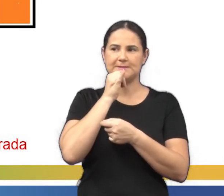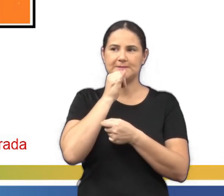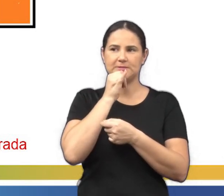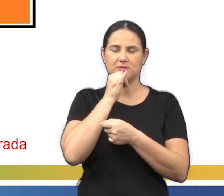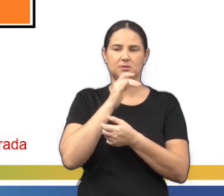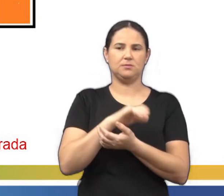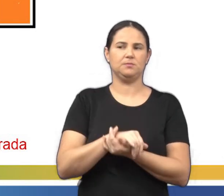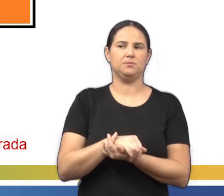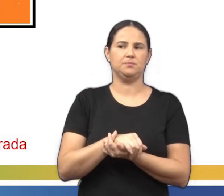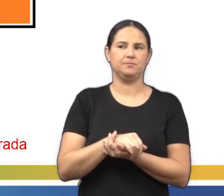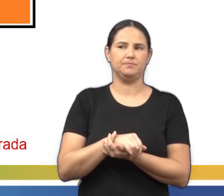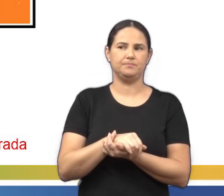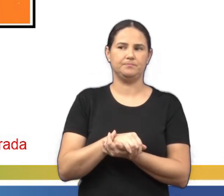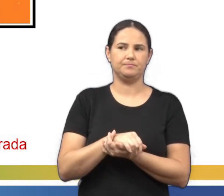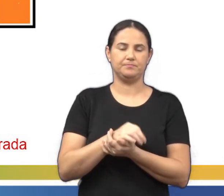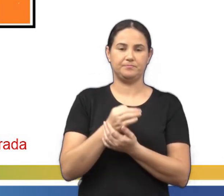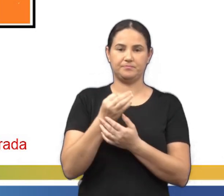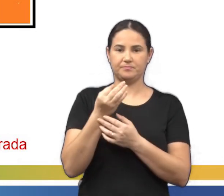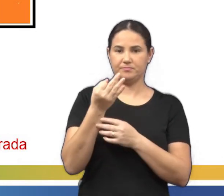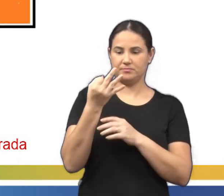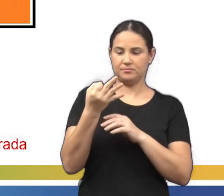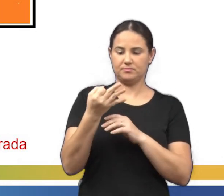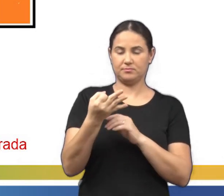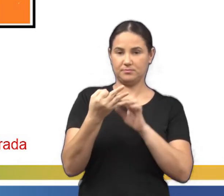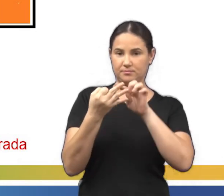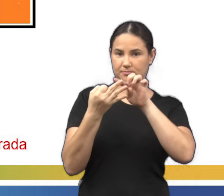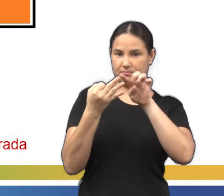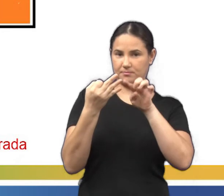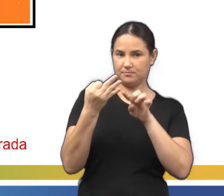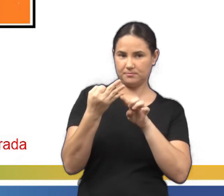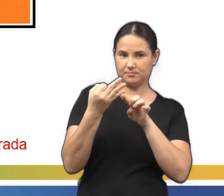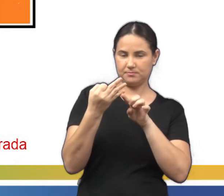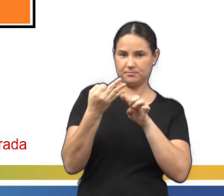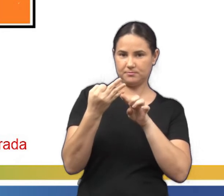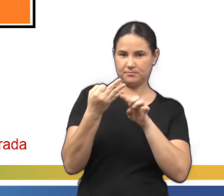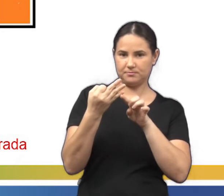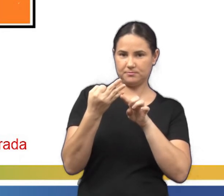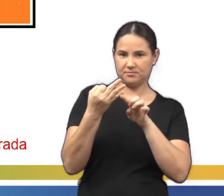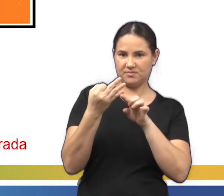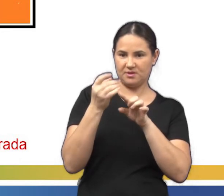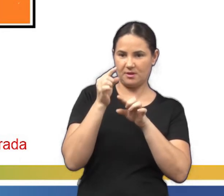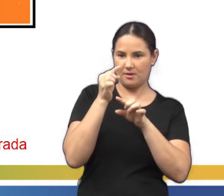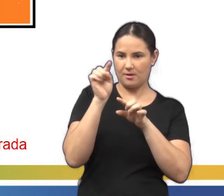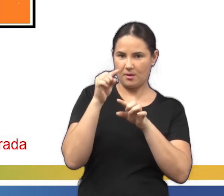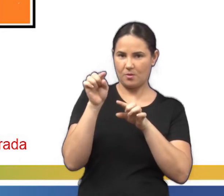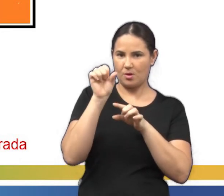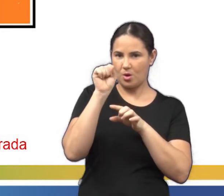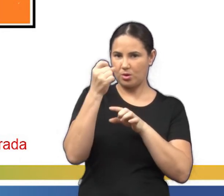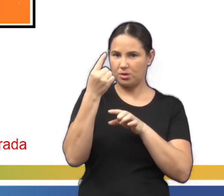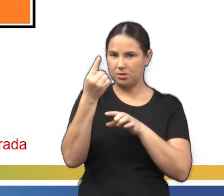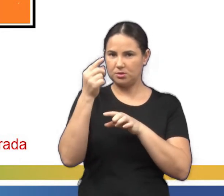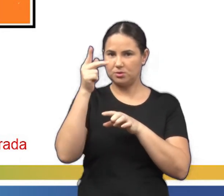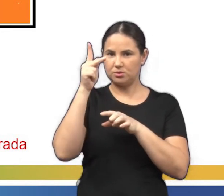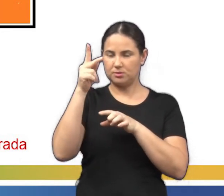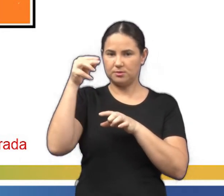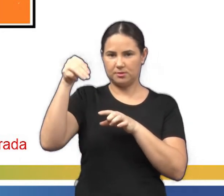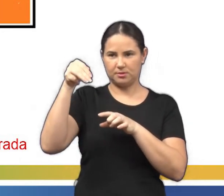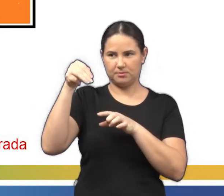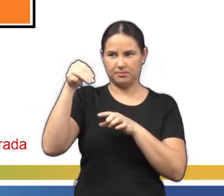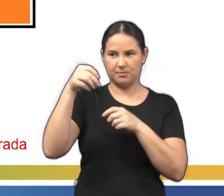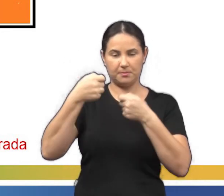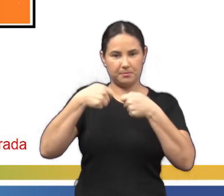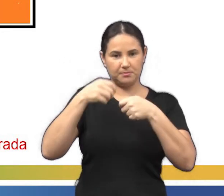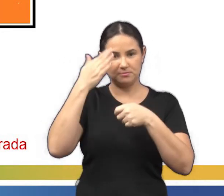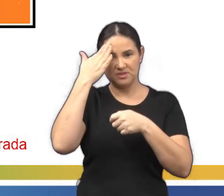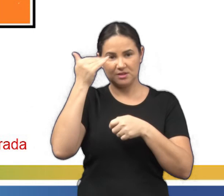Essa daqui são as 3 partes que é igual a 81 quilômetros. Vamos descobrir quanto que vale cada pedacinho desse que eu coloquei aí